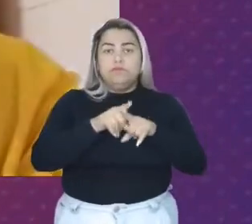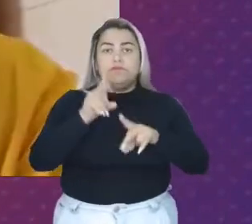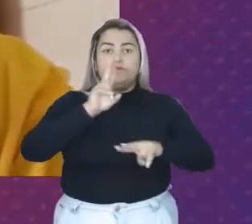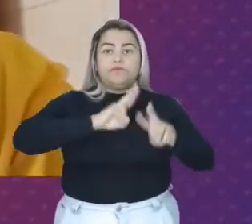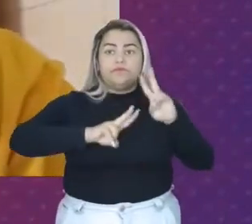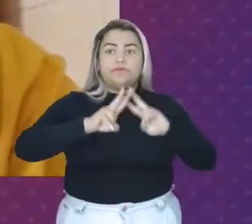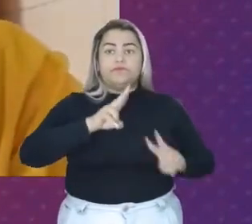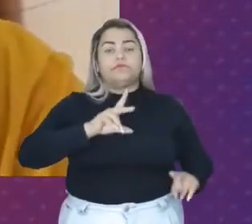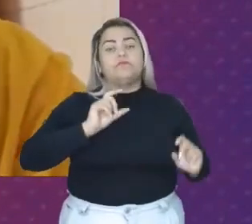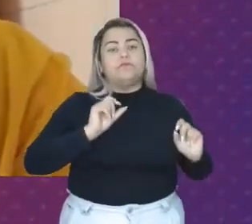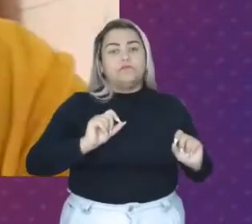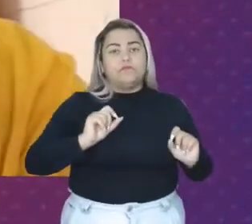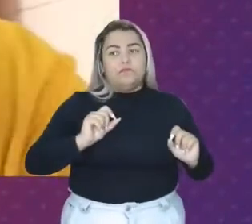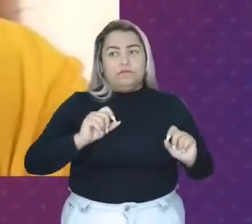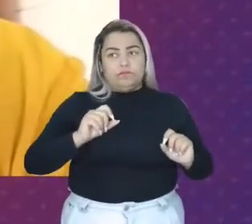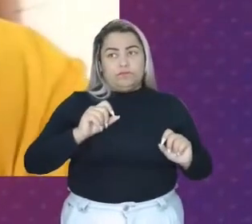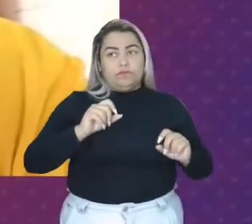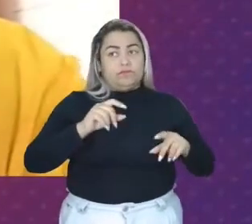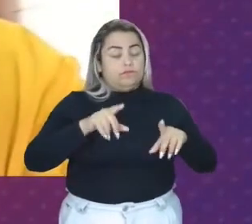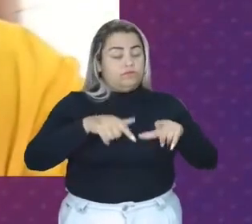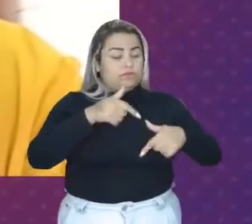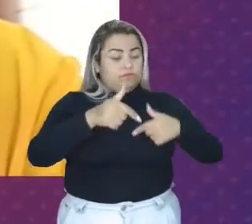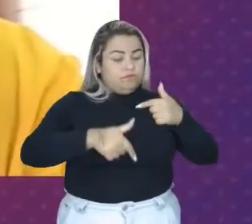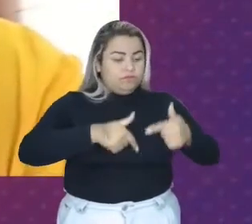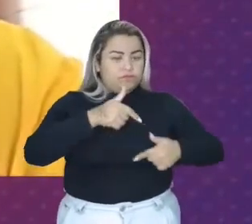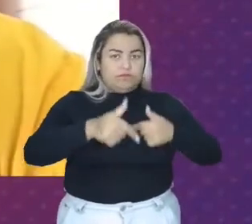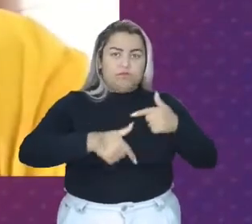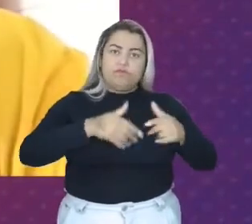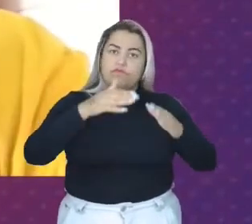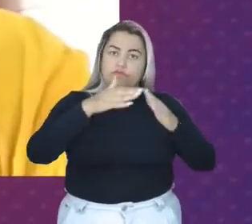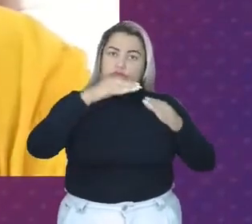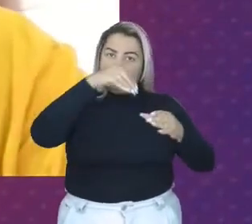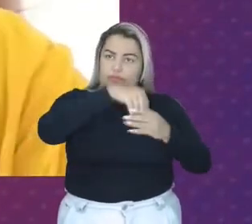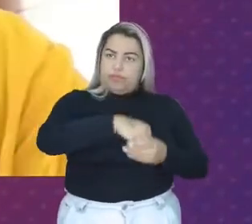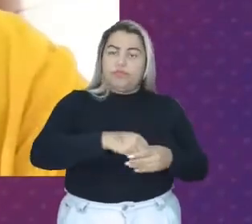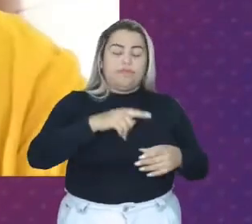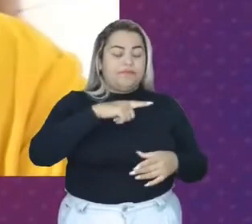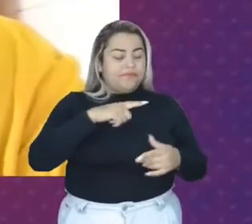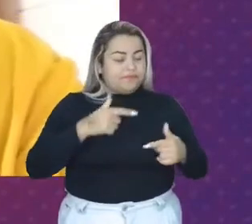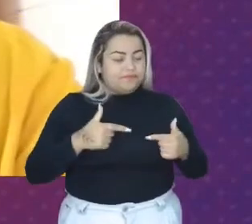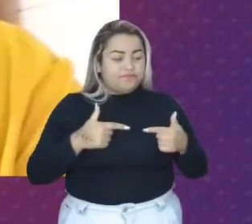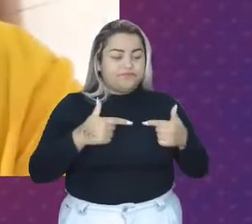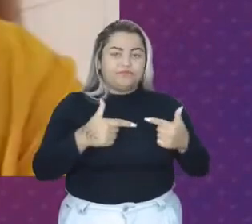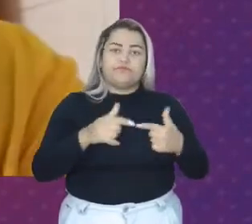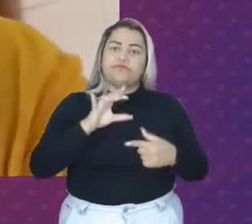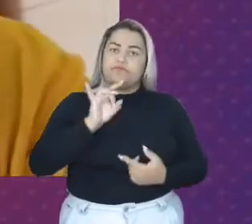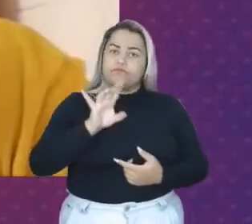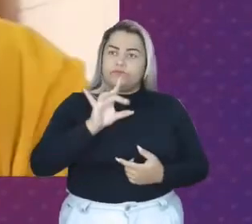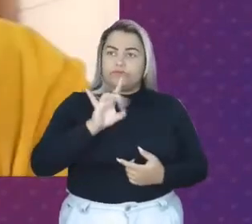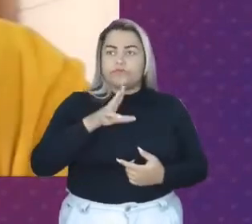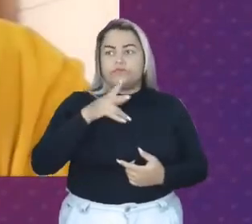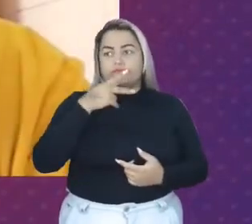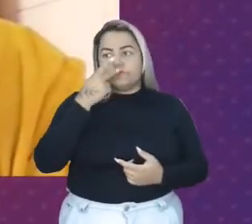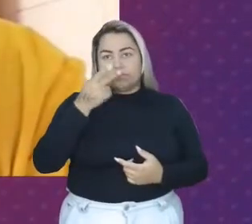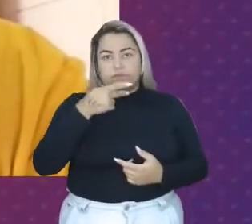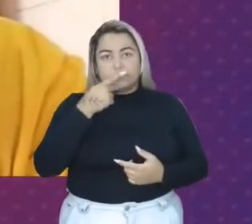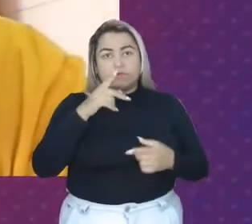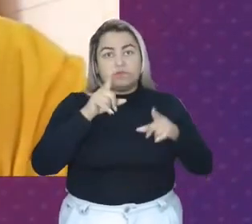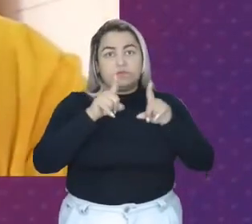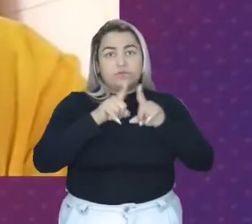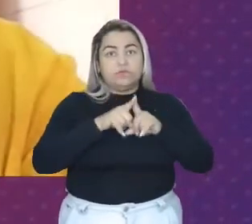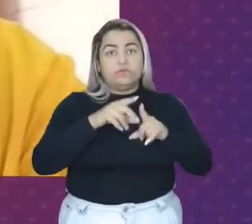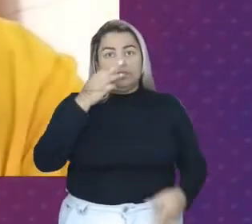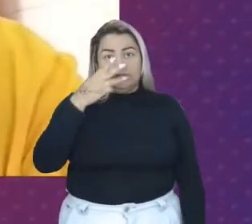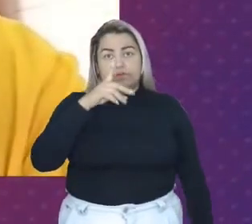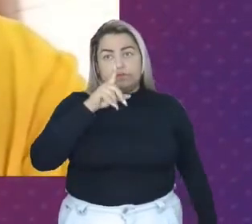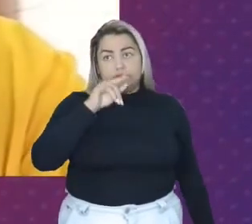diarista, ainda temos muito o que lutar por isso. Por quê? Porque só se torna vínculo empregatício a partir de 3